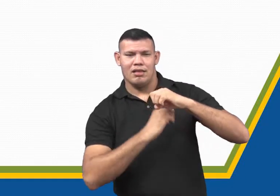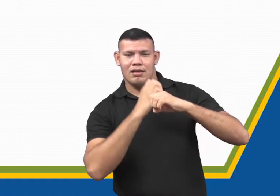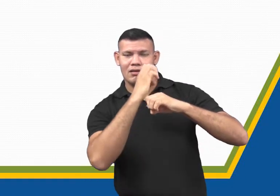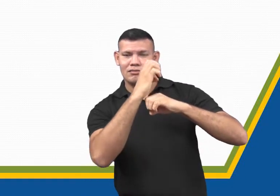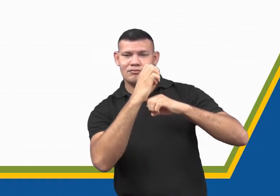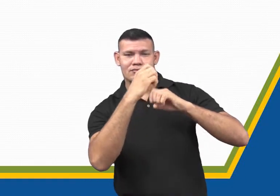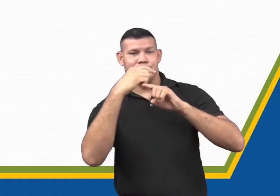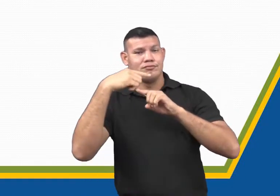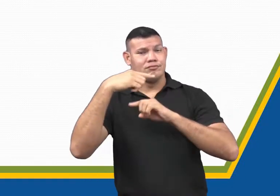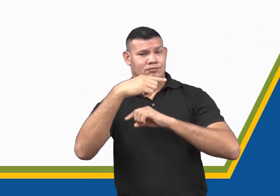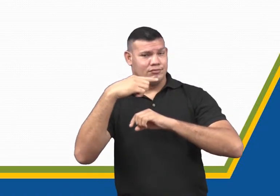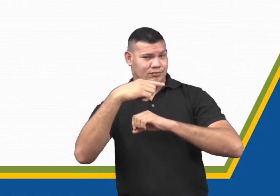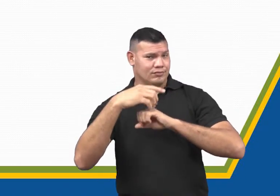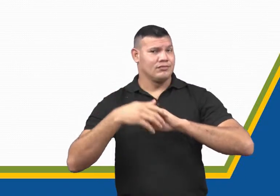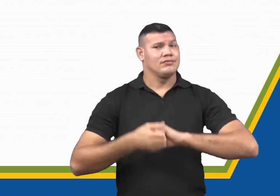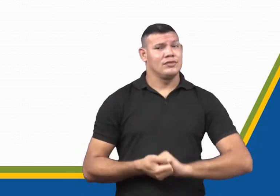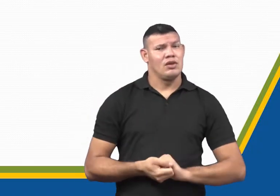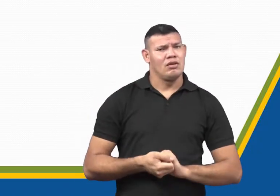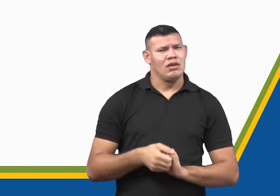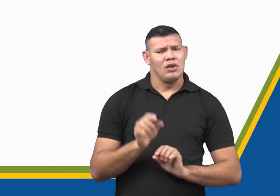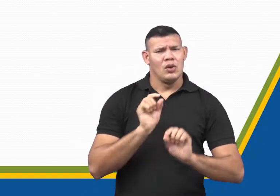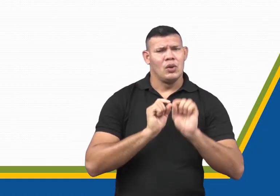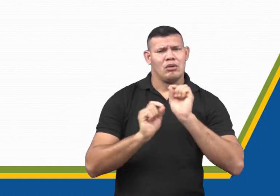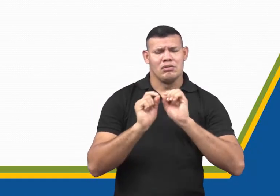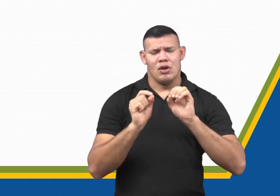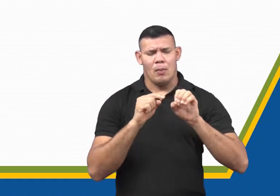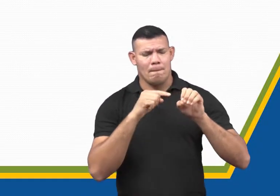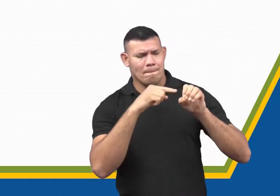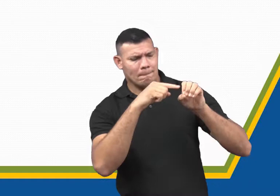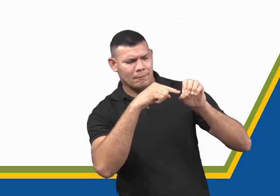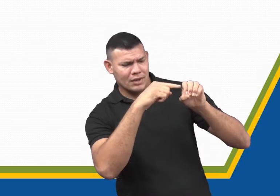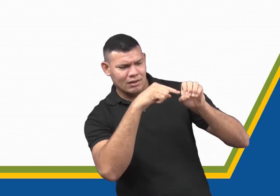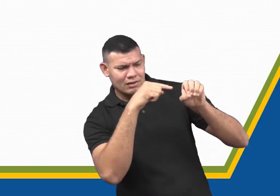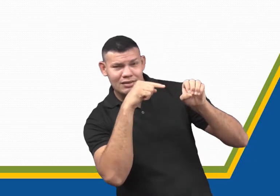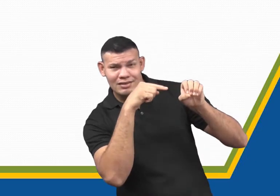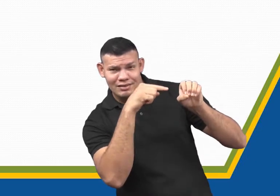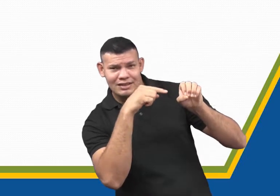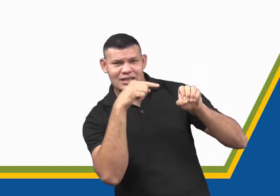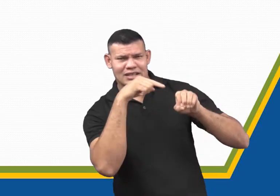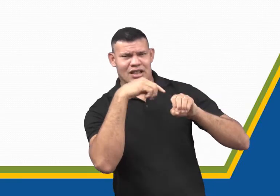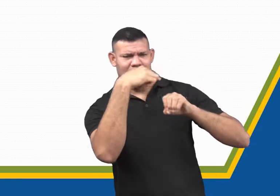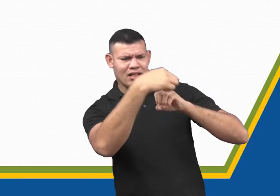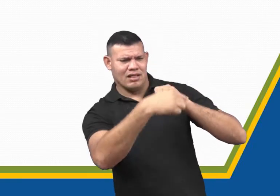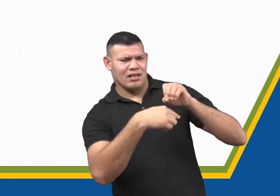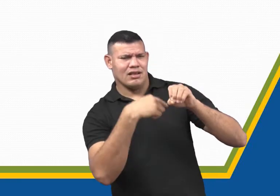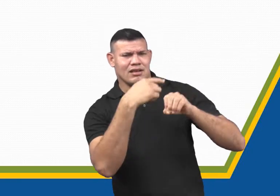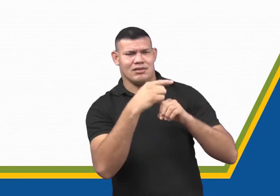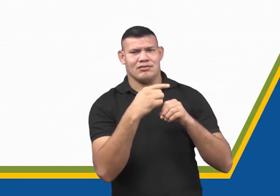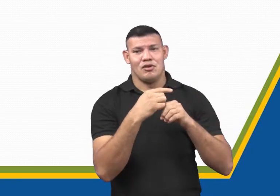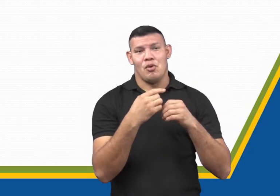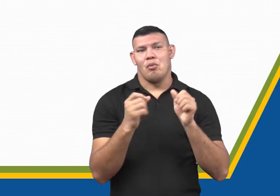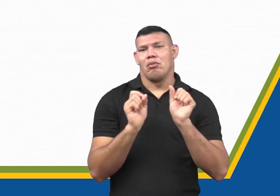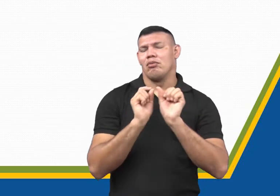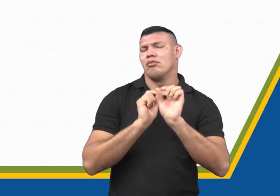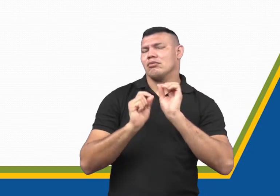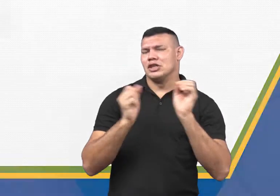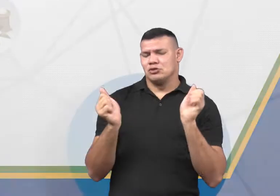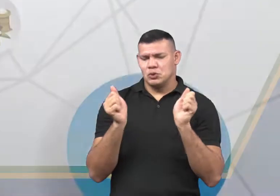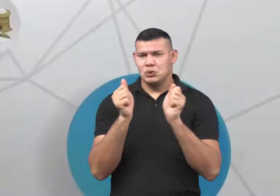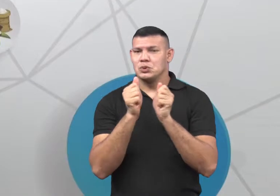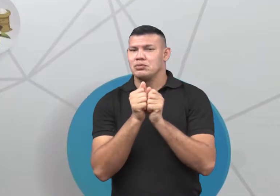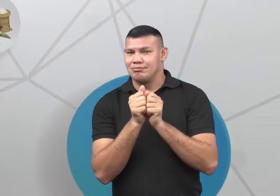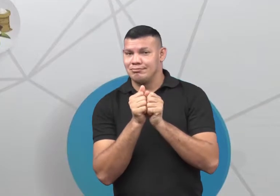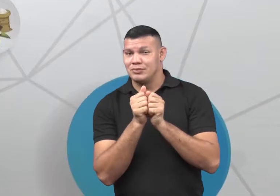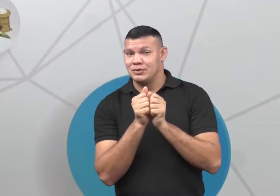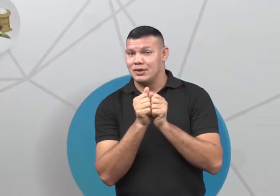negativa. O núcleo e a eletrosfera ocorre uma atração entre essas duas partes. Porque o núcleo ele